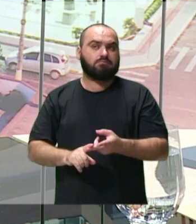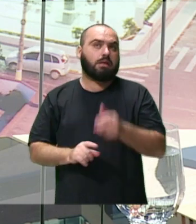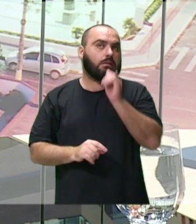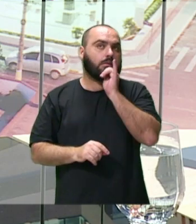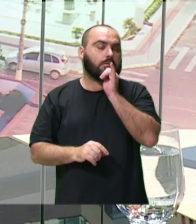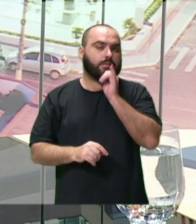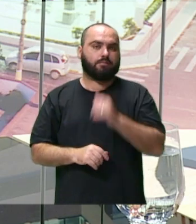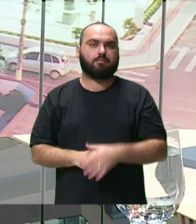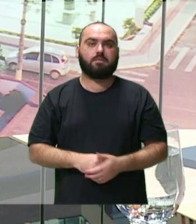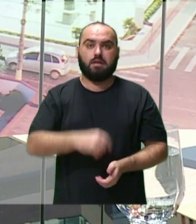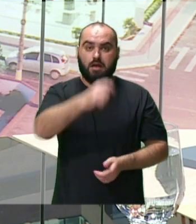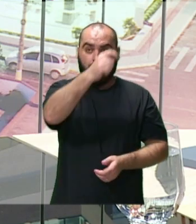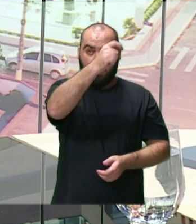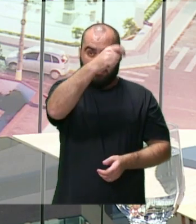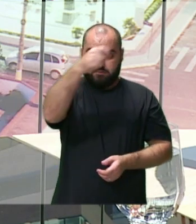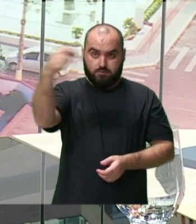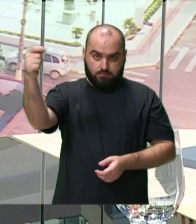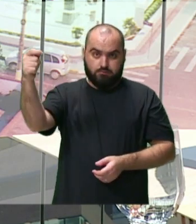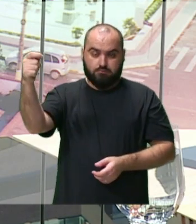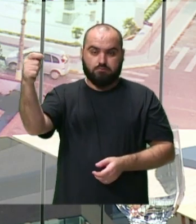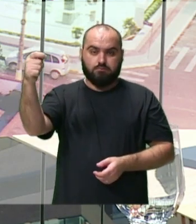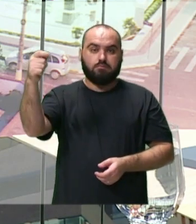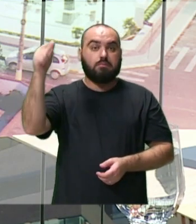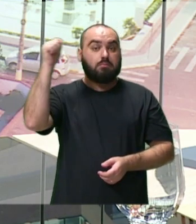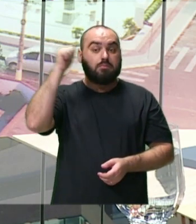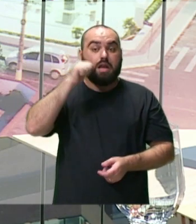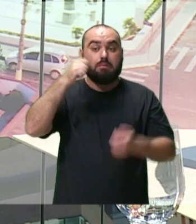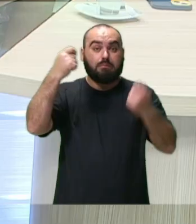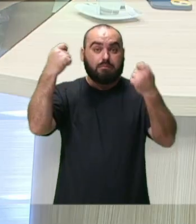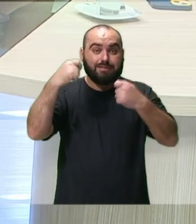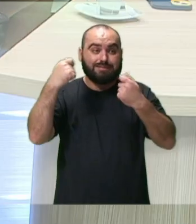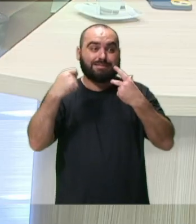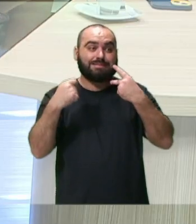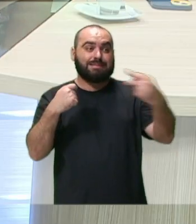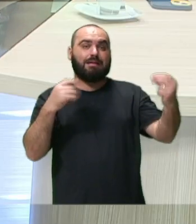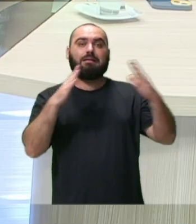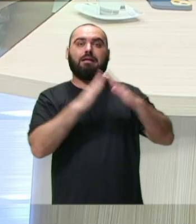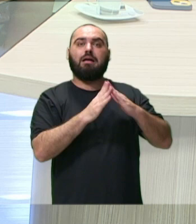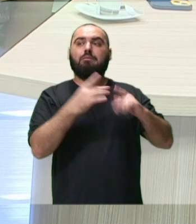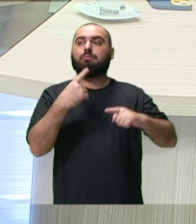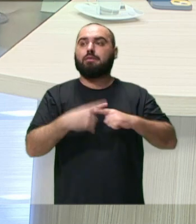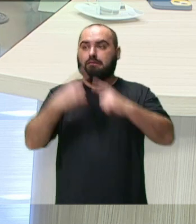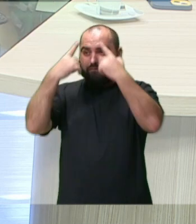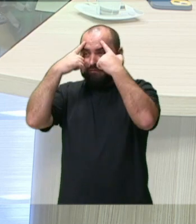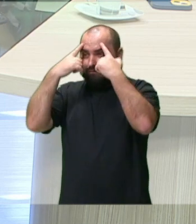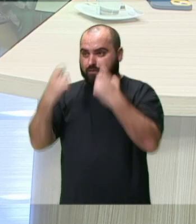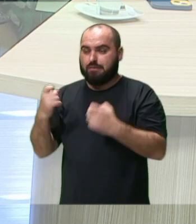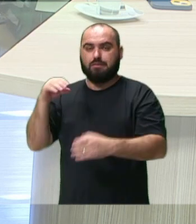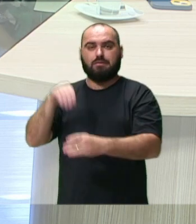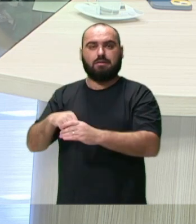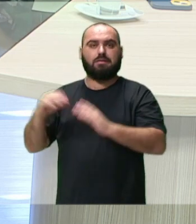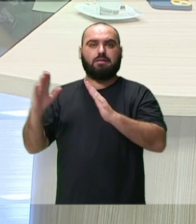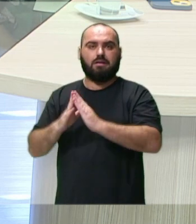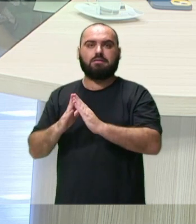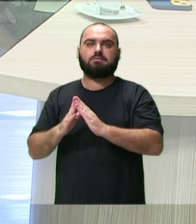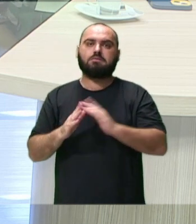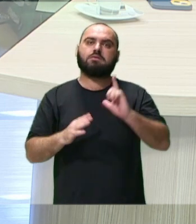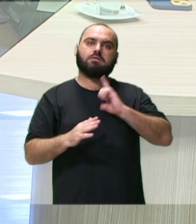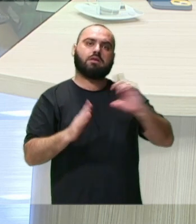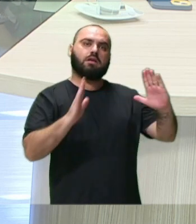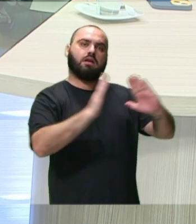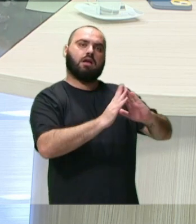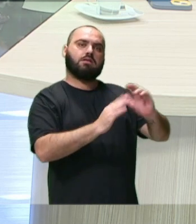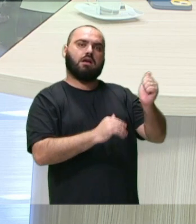exemplo, associações depois que a mulher precisa sair de casa por conta de violência doméstica, ela tem a Casa das Anas que ela pode ficar lá.